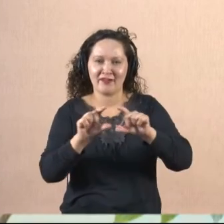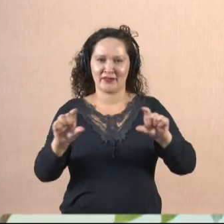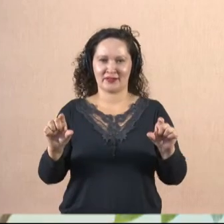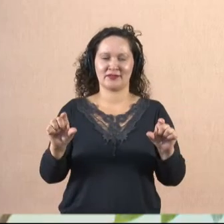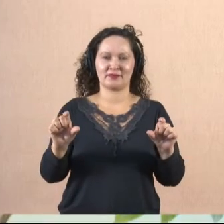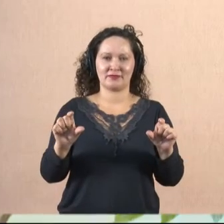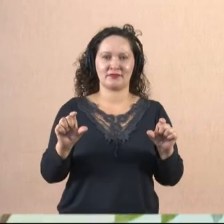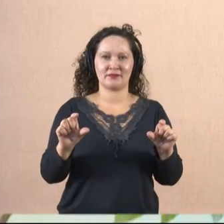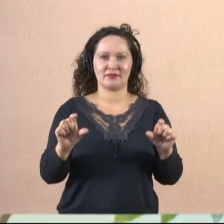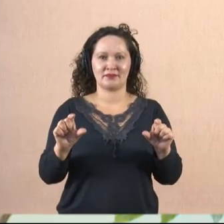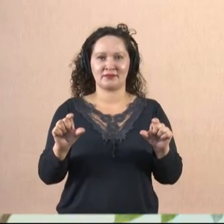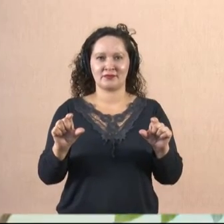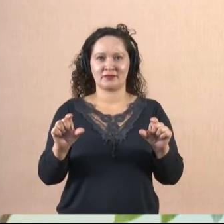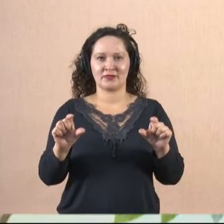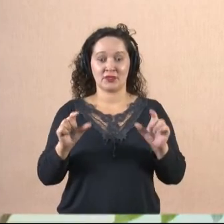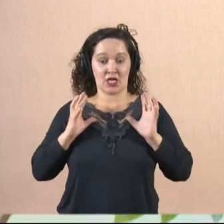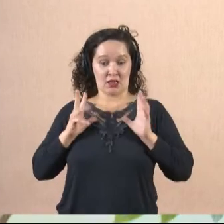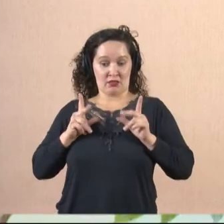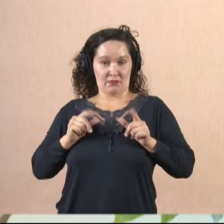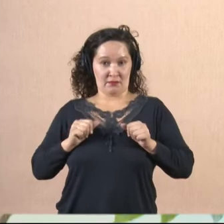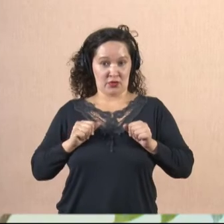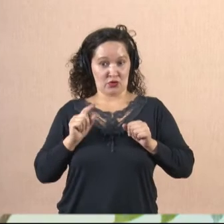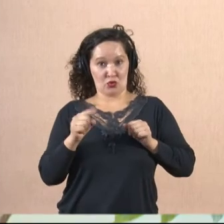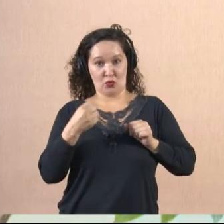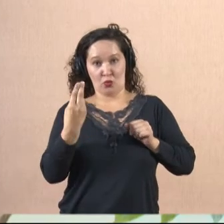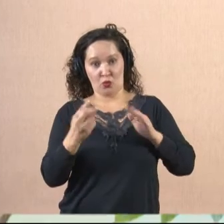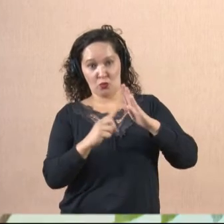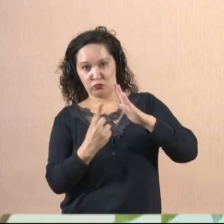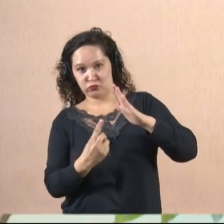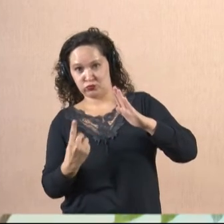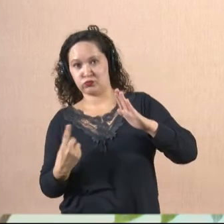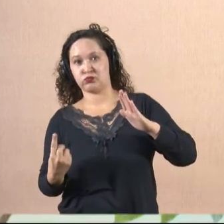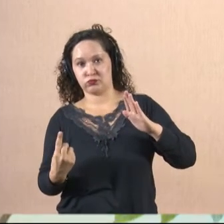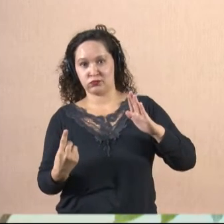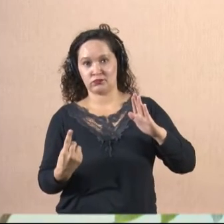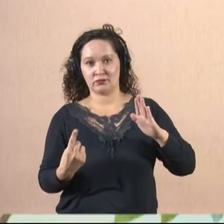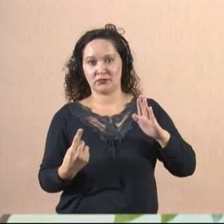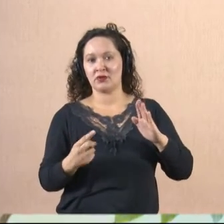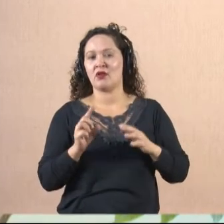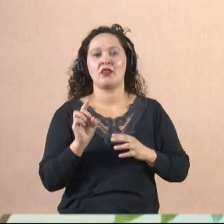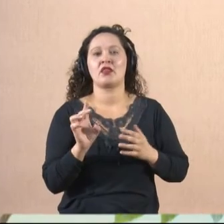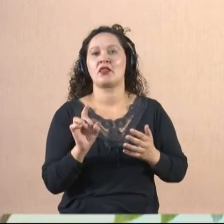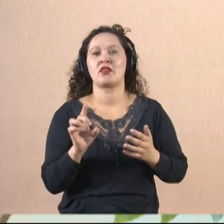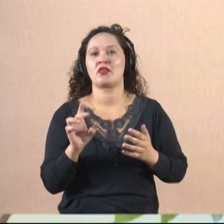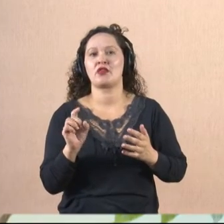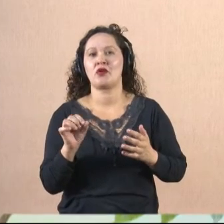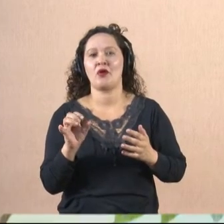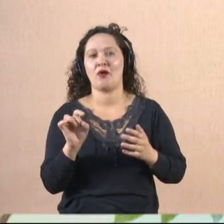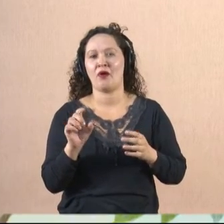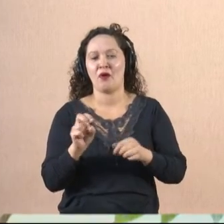frase a higienização hoje está em cimento social não é